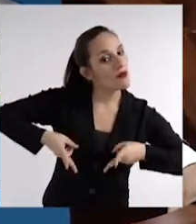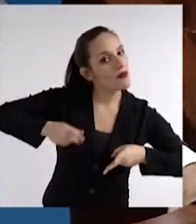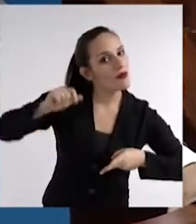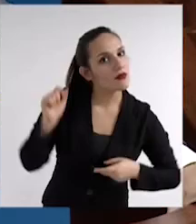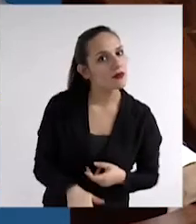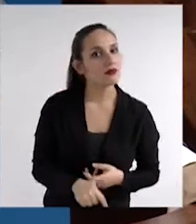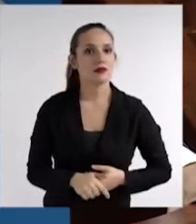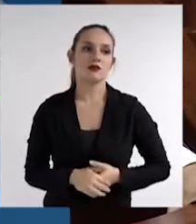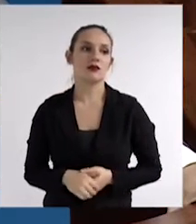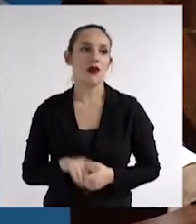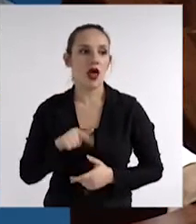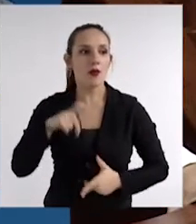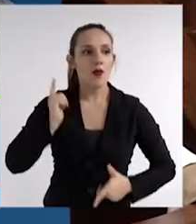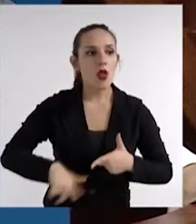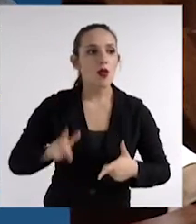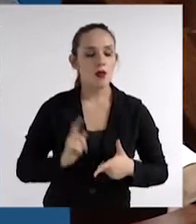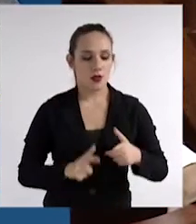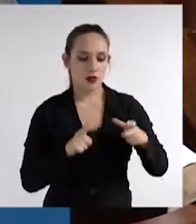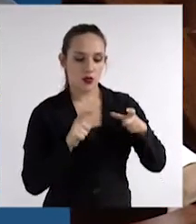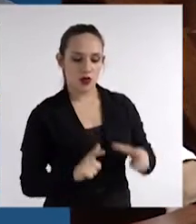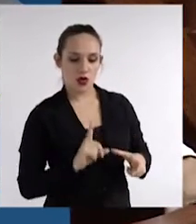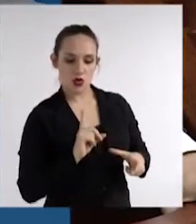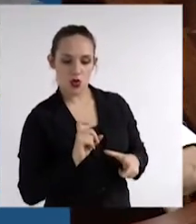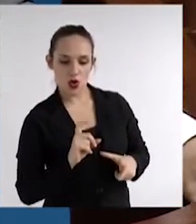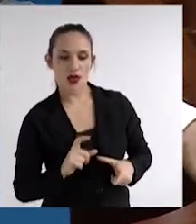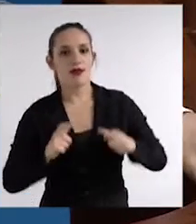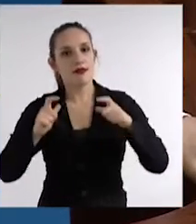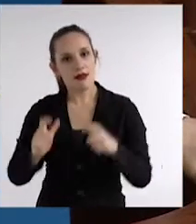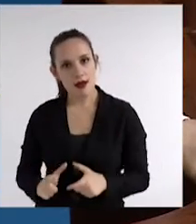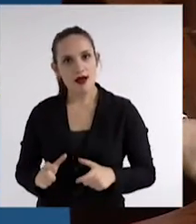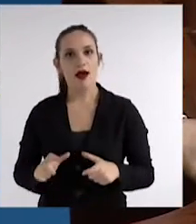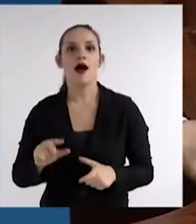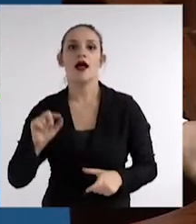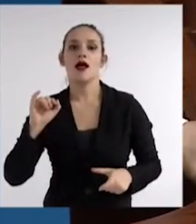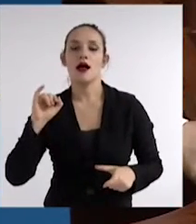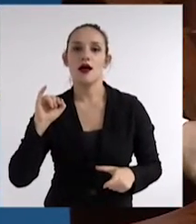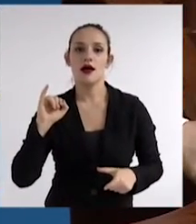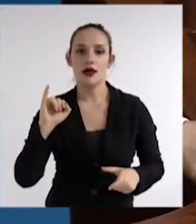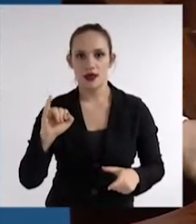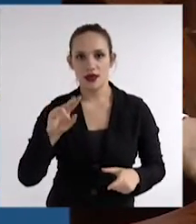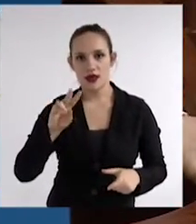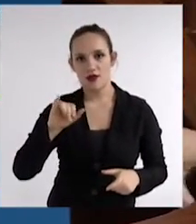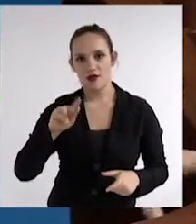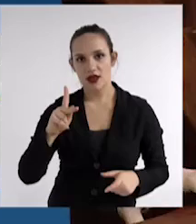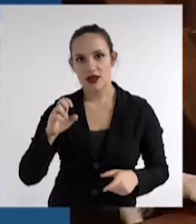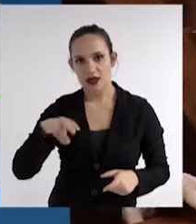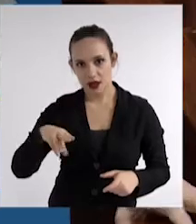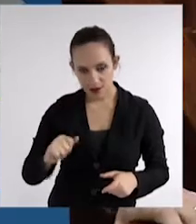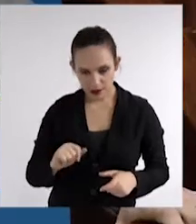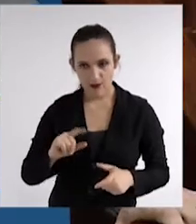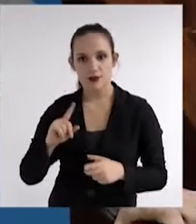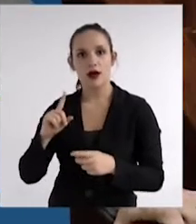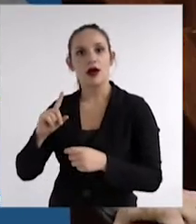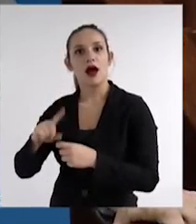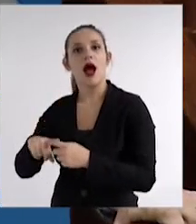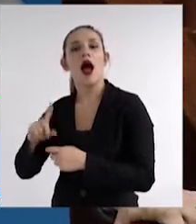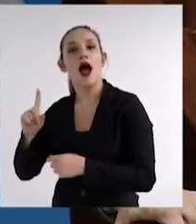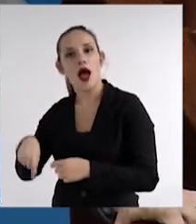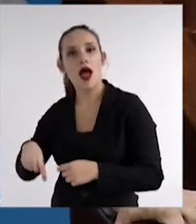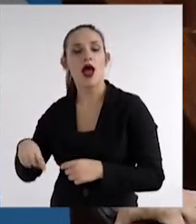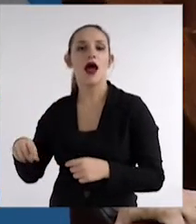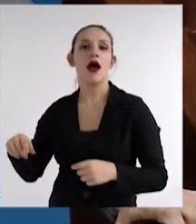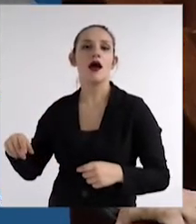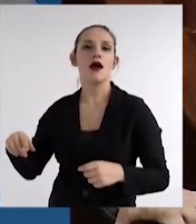O problema é em Dourados, é em Viema, é em Chapadão do Sul, é em São Gabriel do Oeste, é